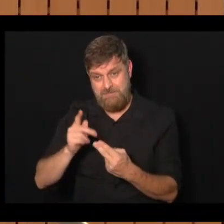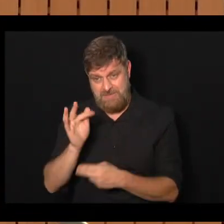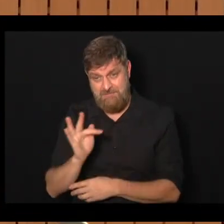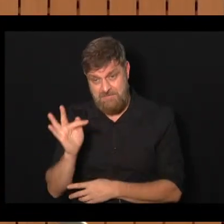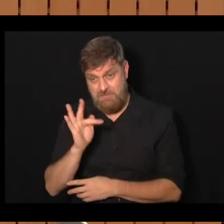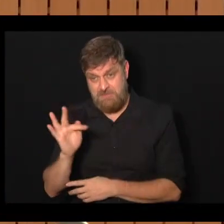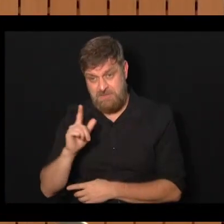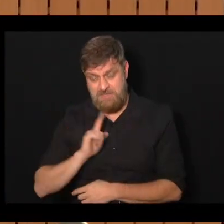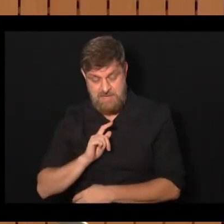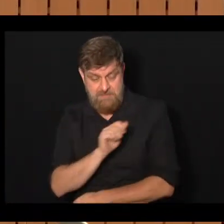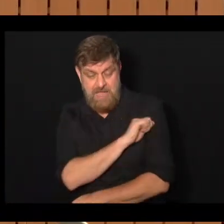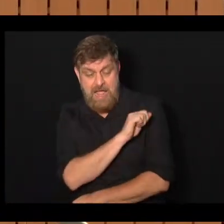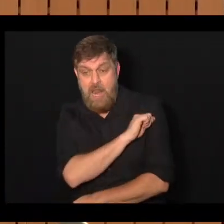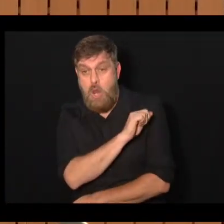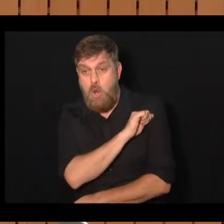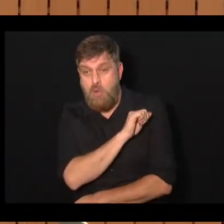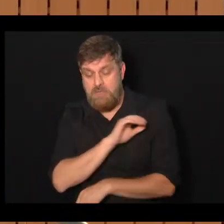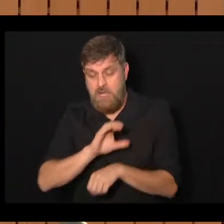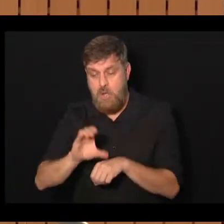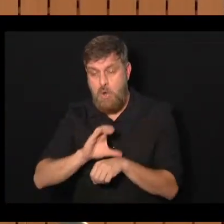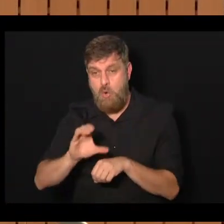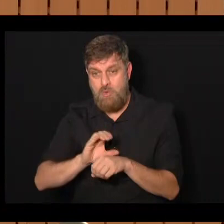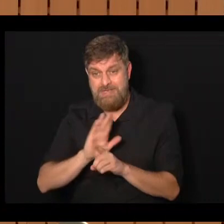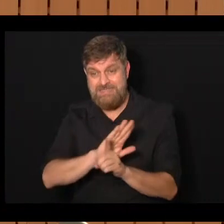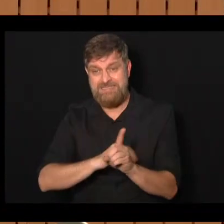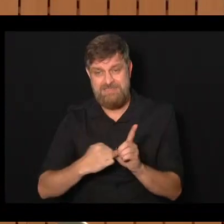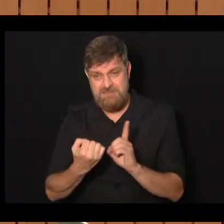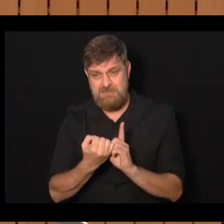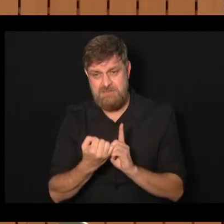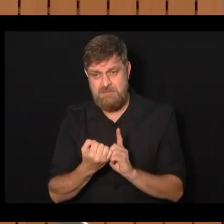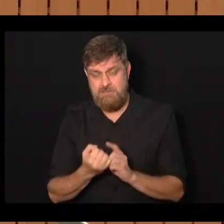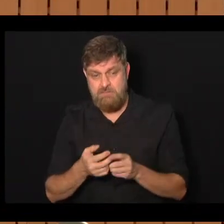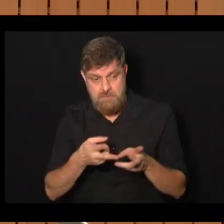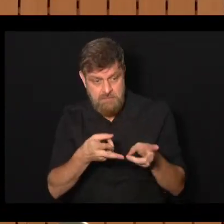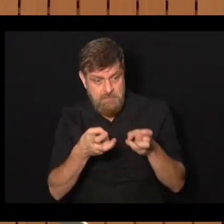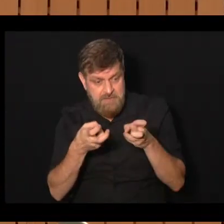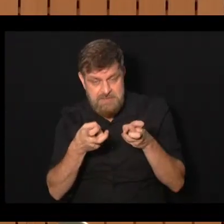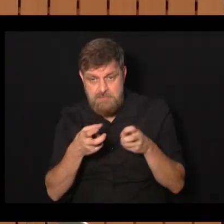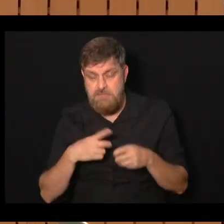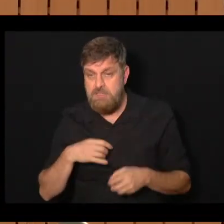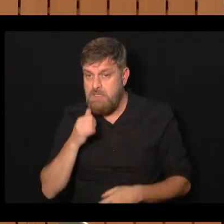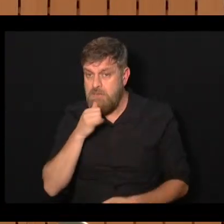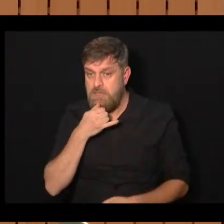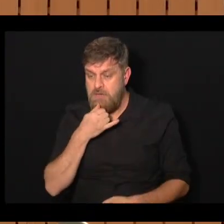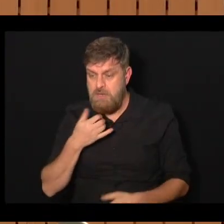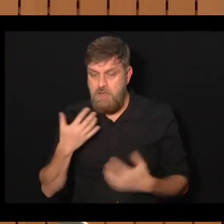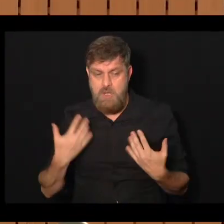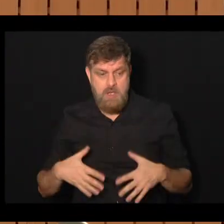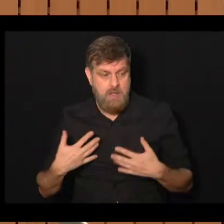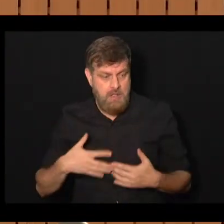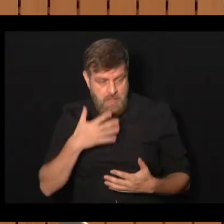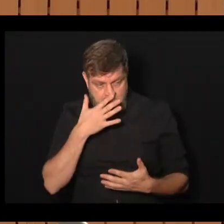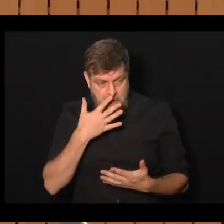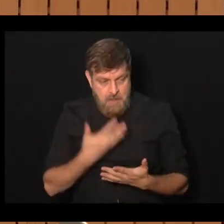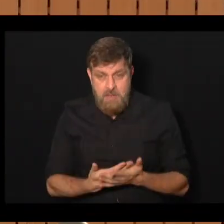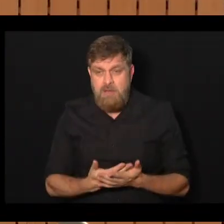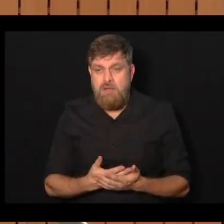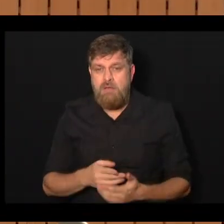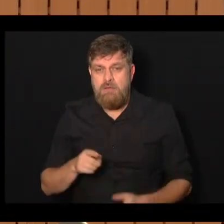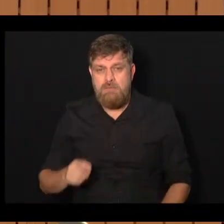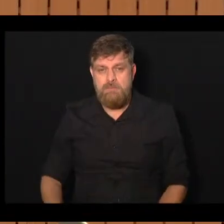foi muito interessante e triste e assustador ao mesmo tempo o relato que essas